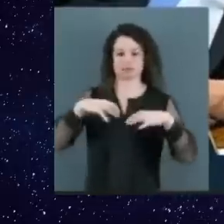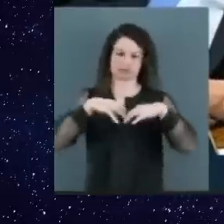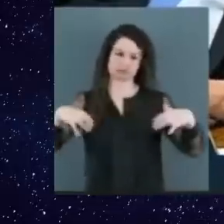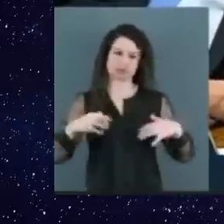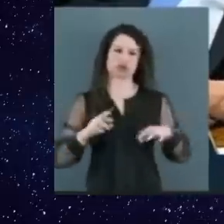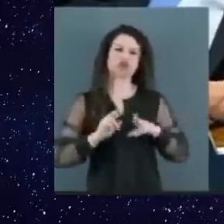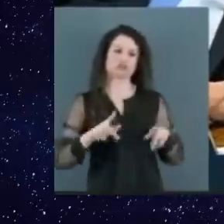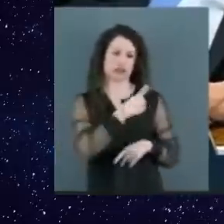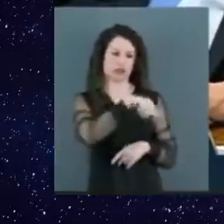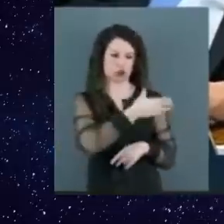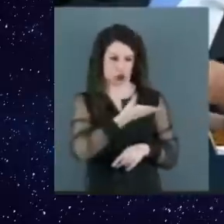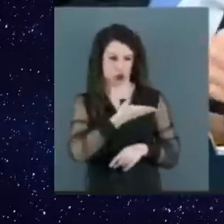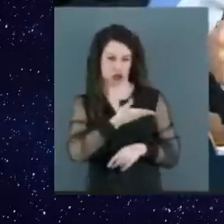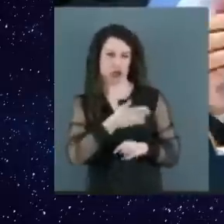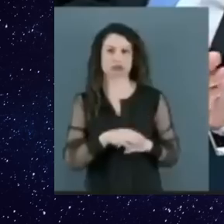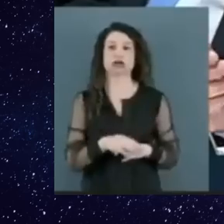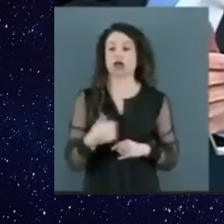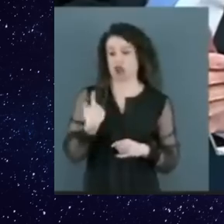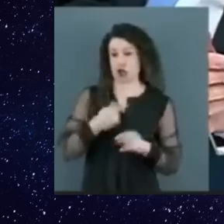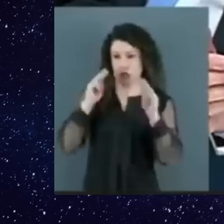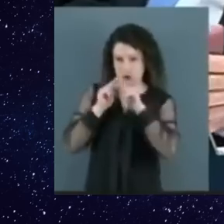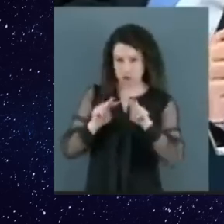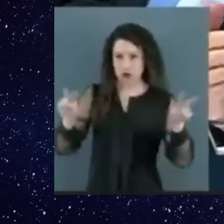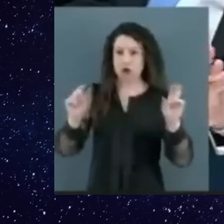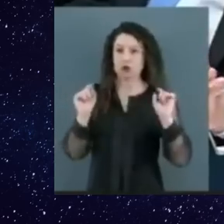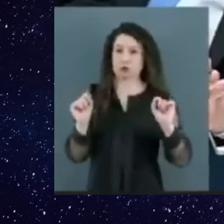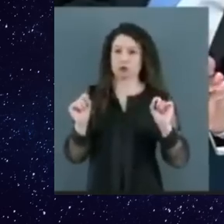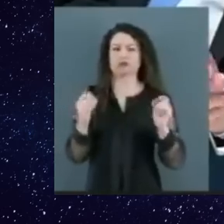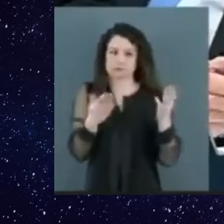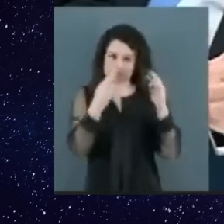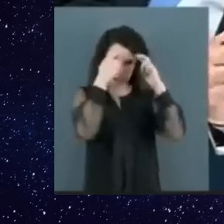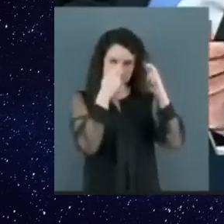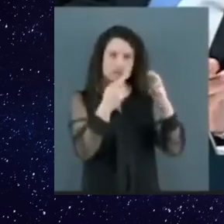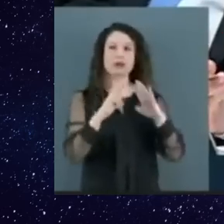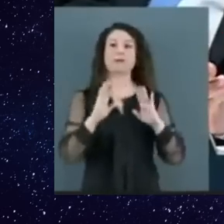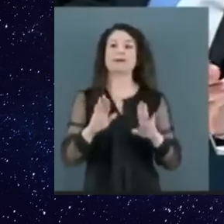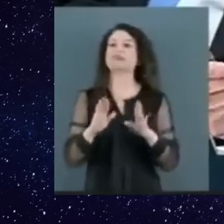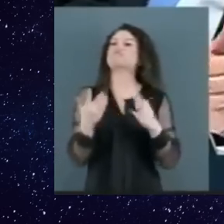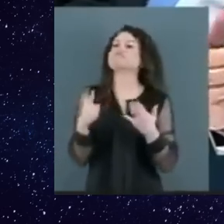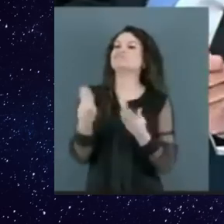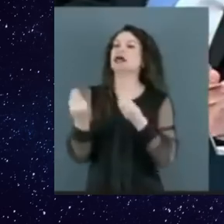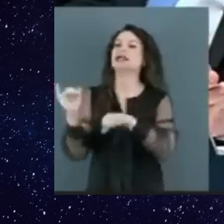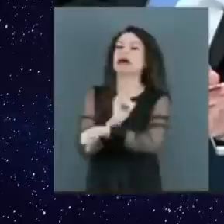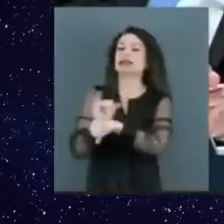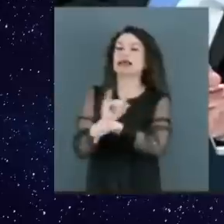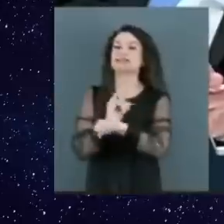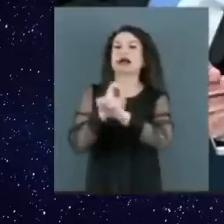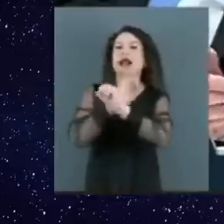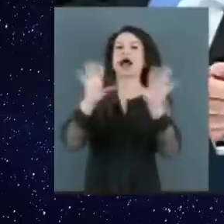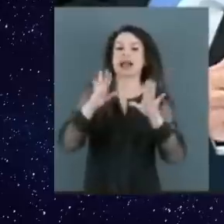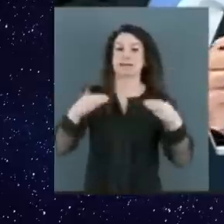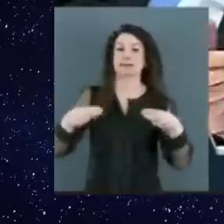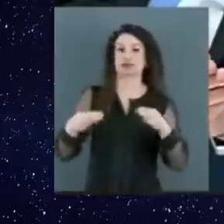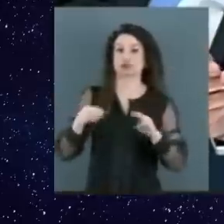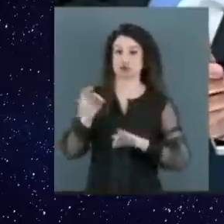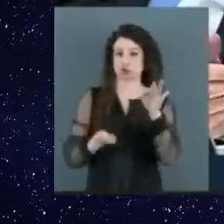demais colegas. Nós não estamos vendo, com todo respeito, uma estratégia clara do Ministério da Justiça para